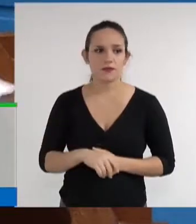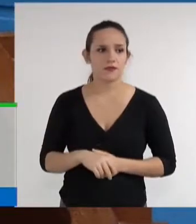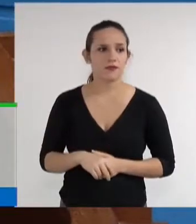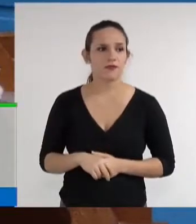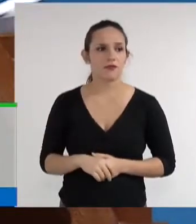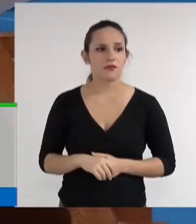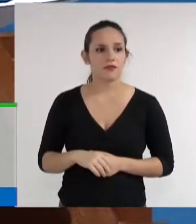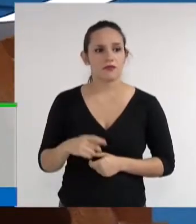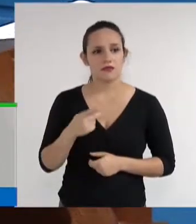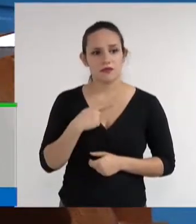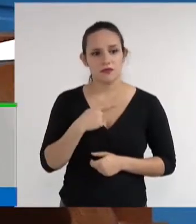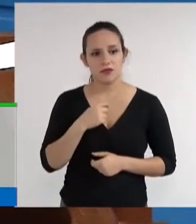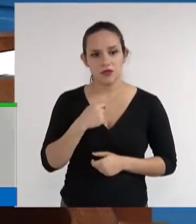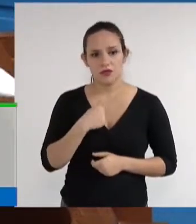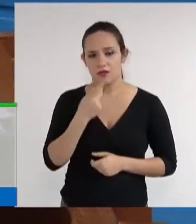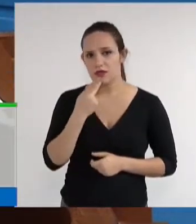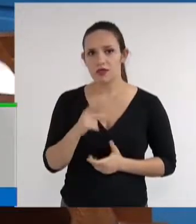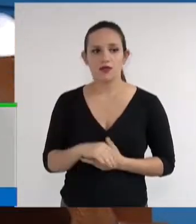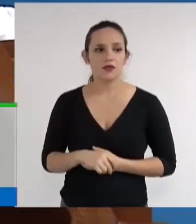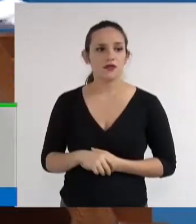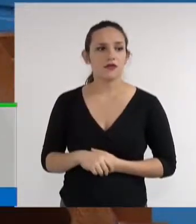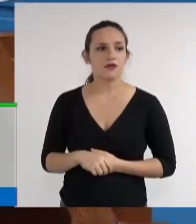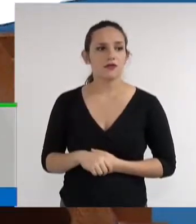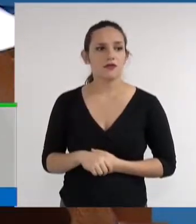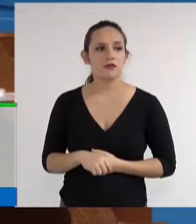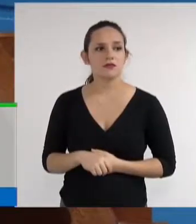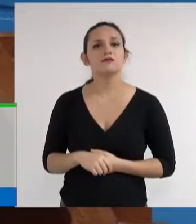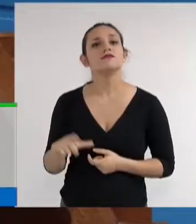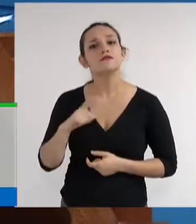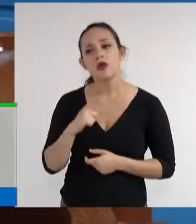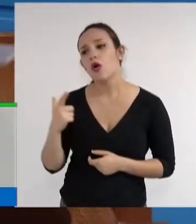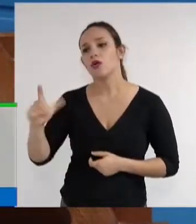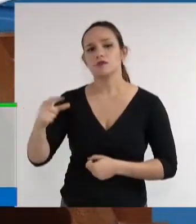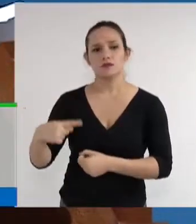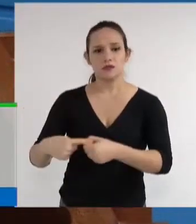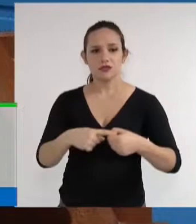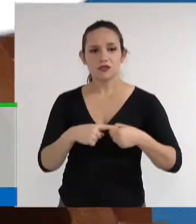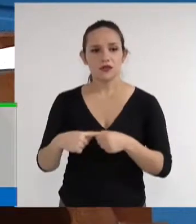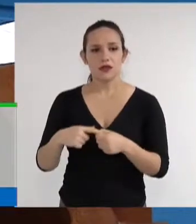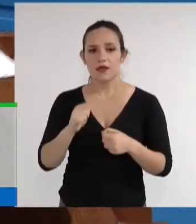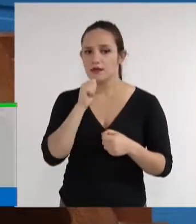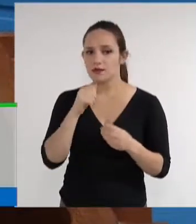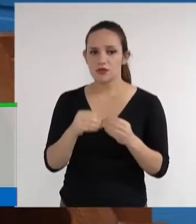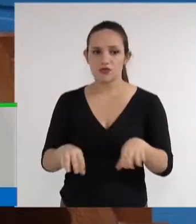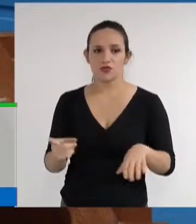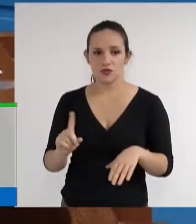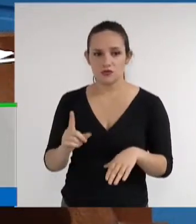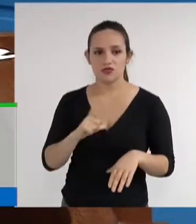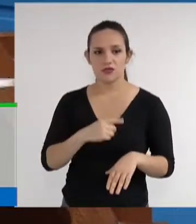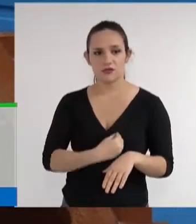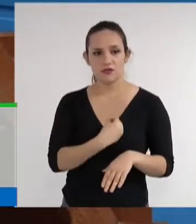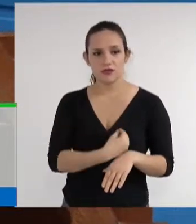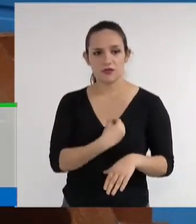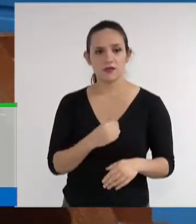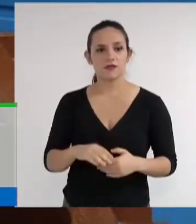citei aqui, como o senhor chegou, de que outros municípios que não foram impactados também estavam presentes, e isso